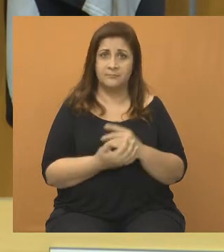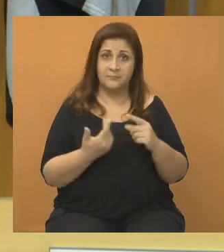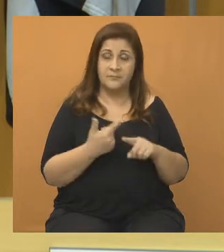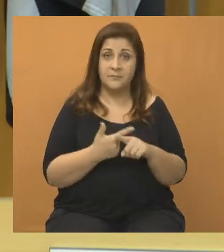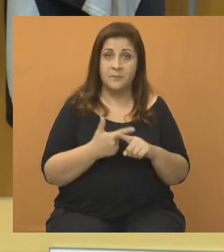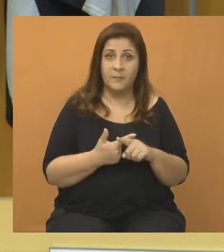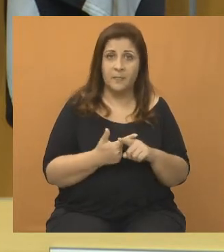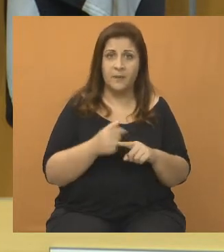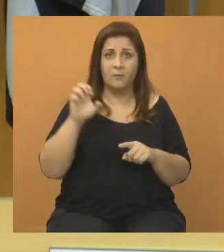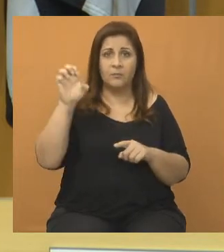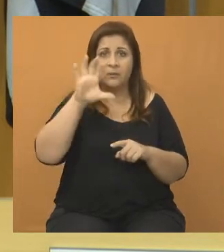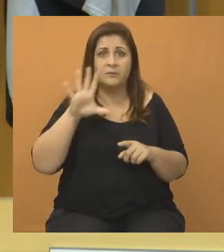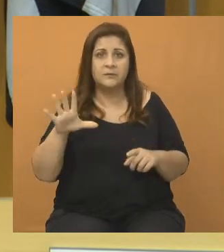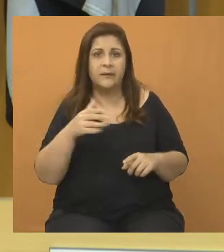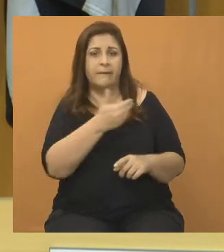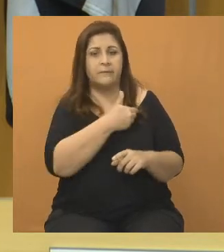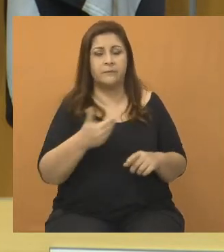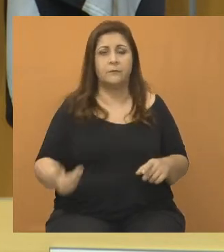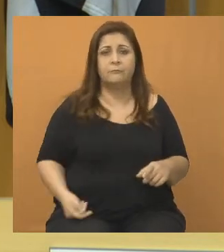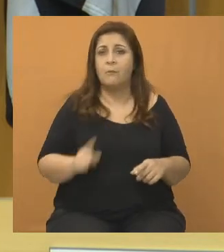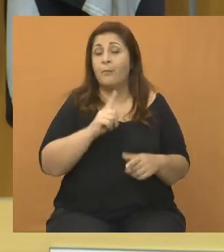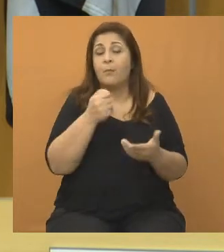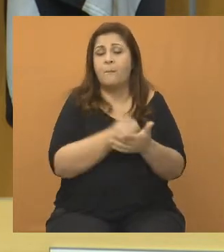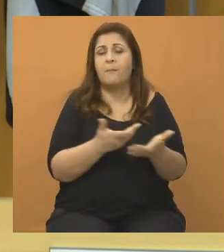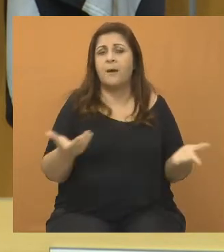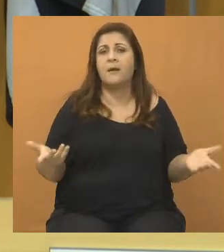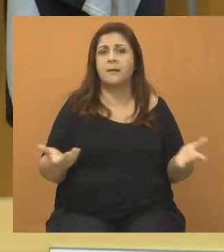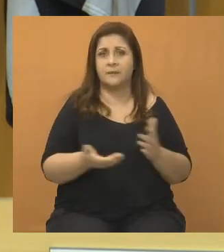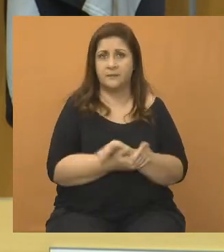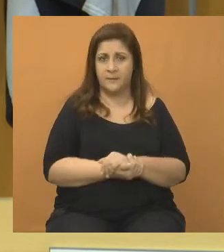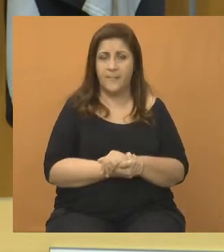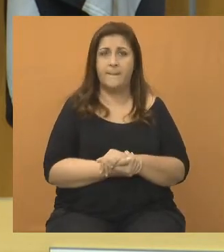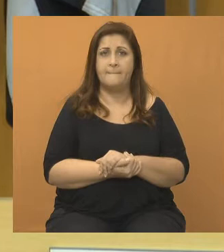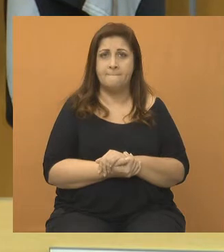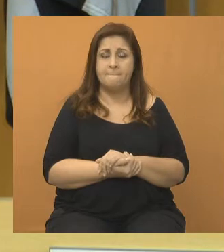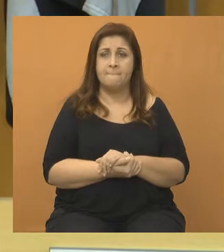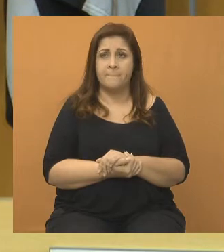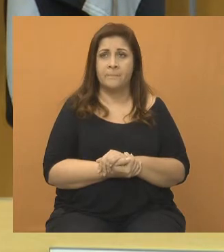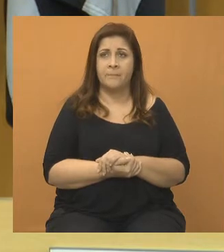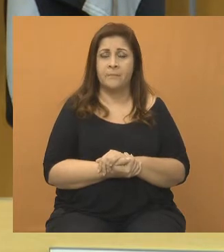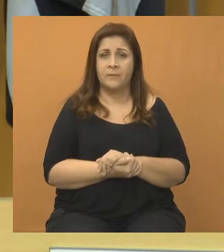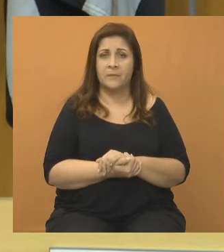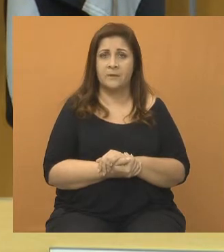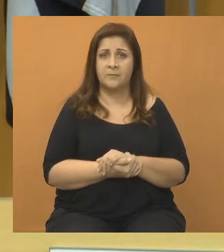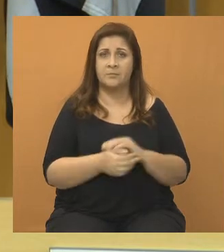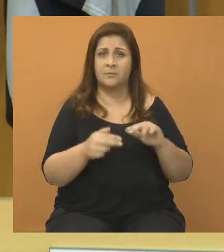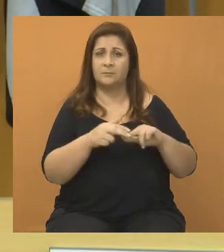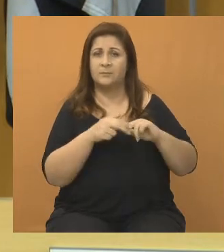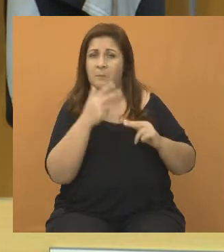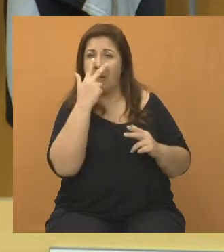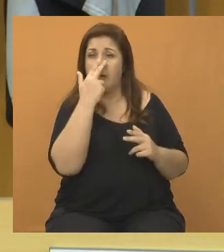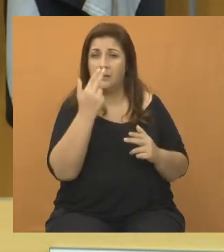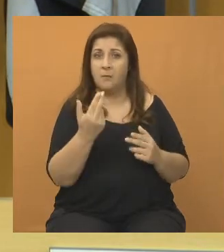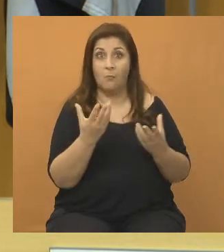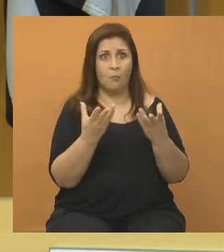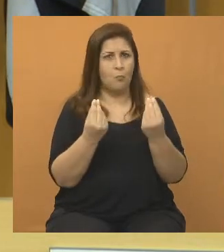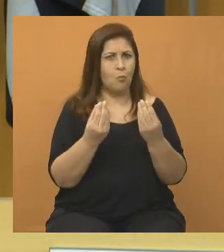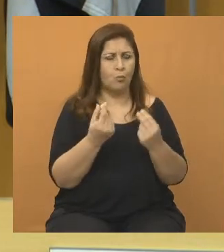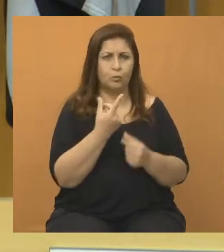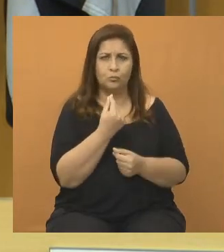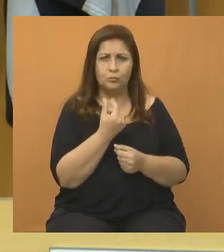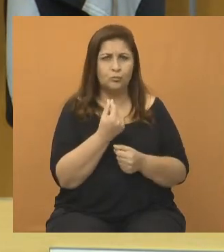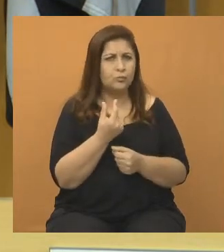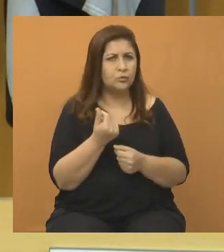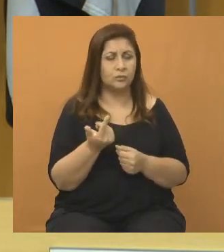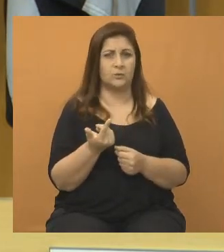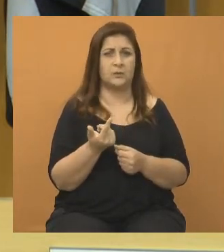os estados e a União têm negligenciado nas suas competências. Então, por mais que pareça grande o